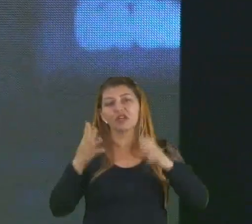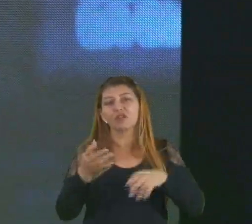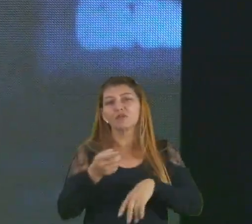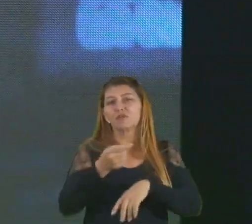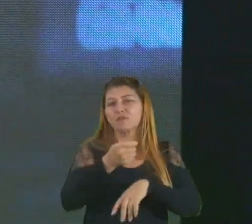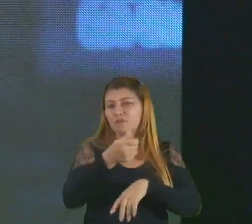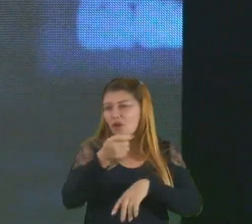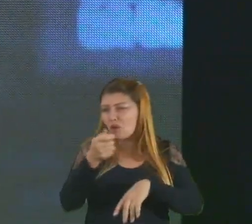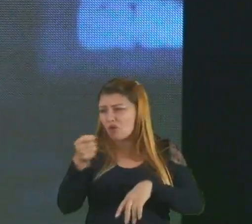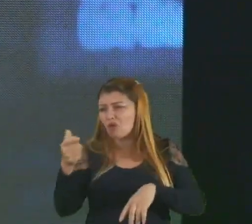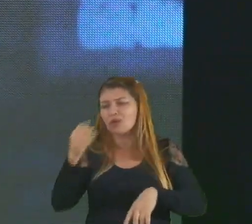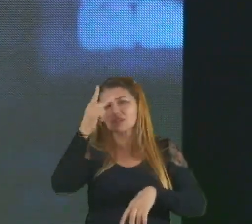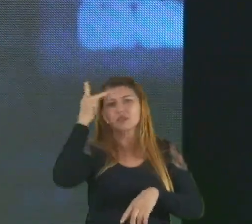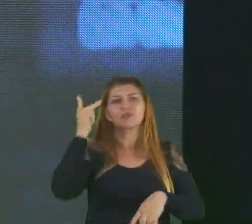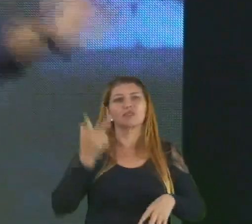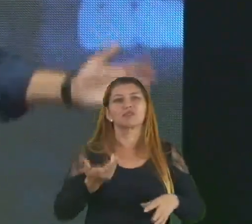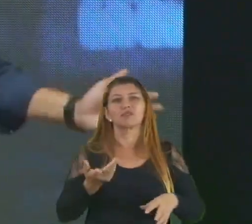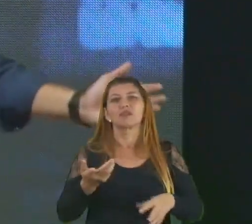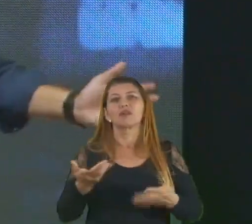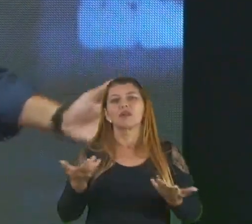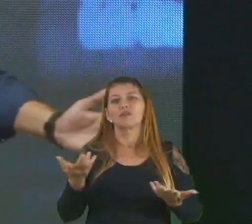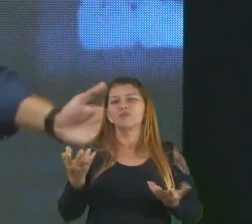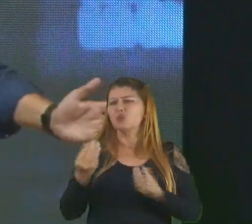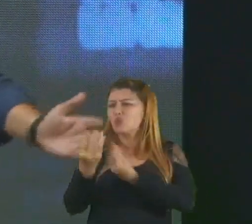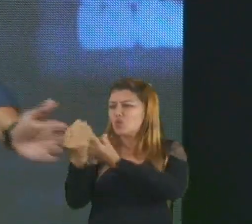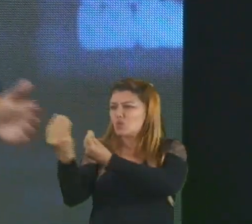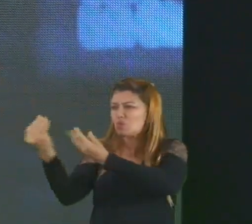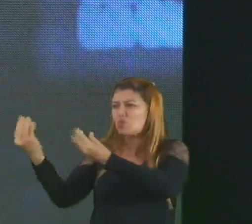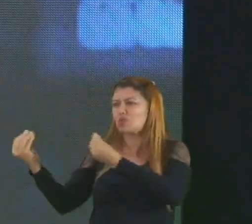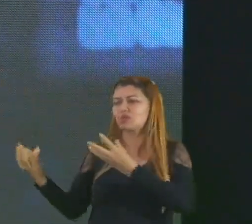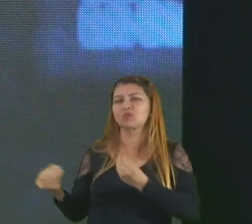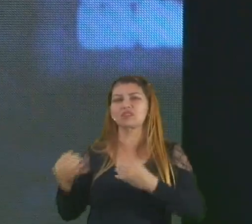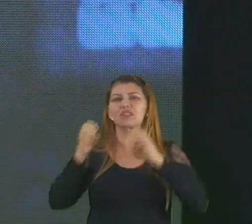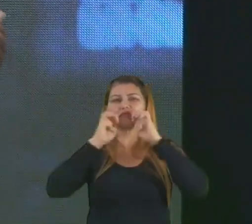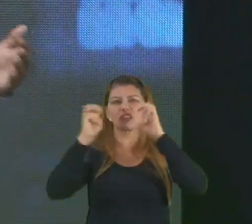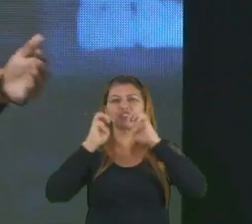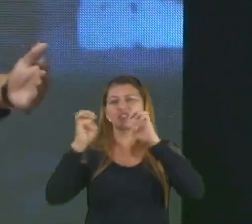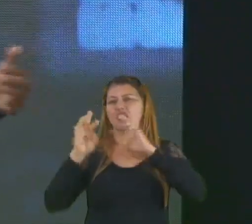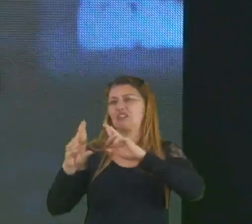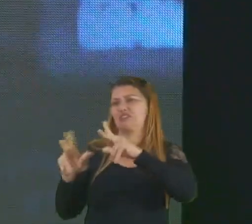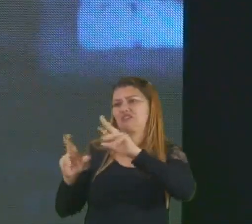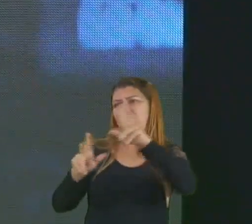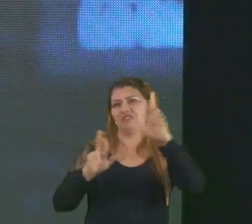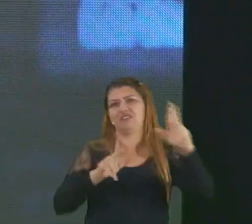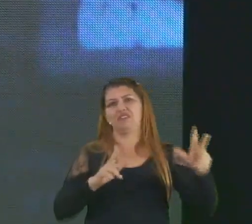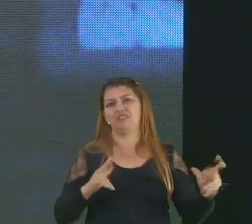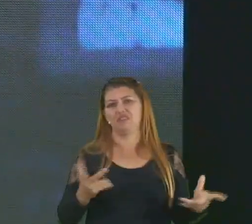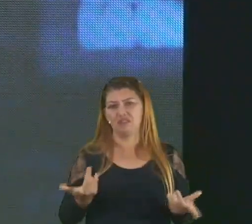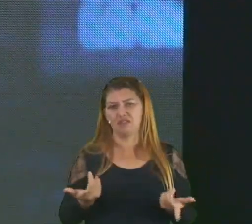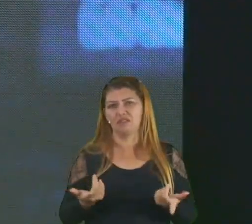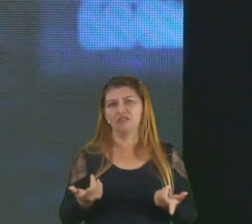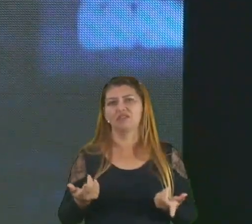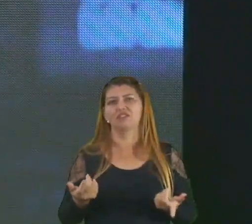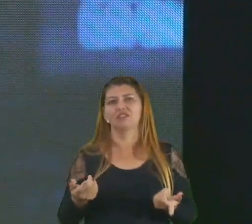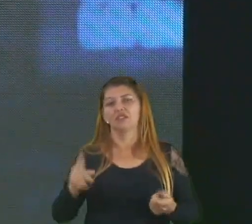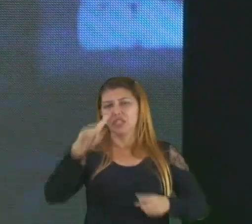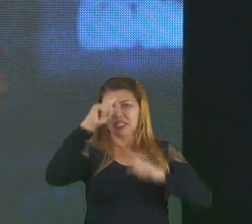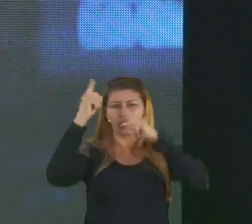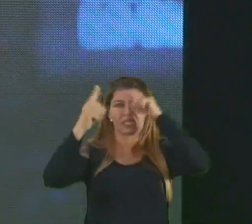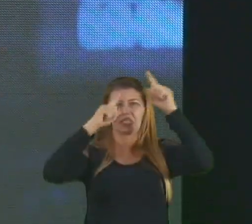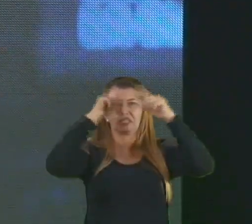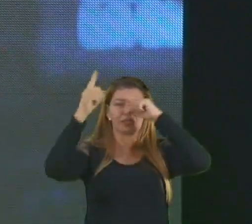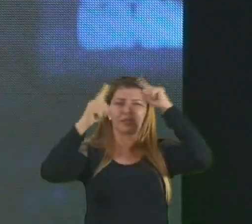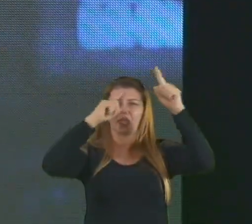chiclete que é doce, estica e cabe na sua teologia. São muitos que estão usando e inventando uma teologia